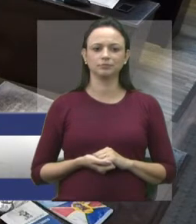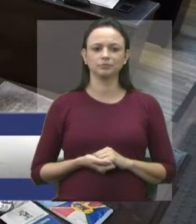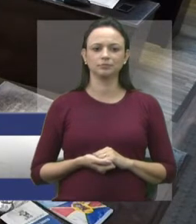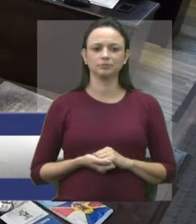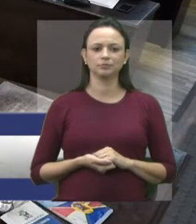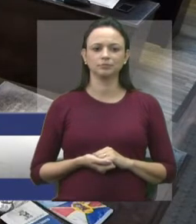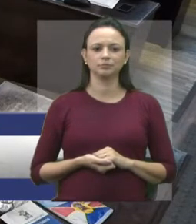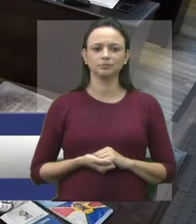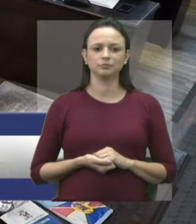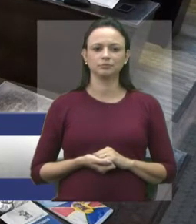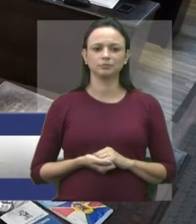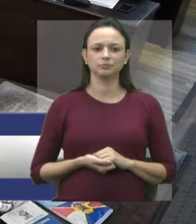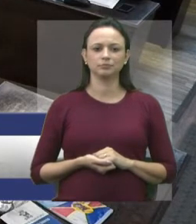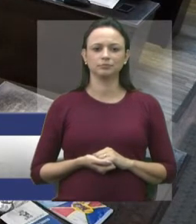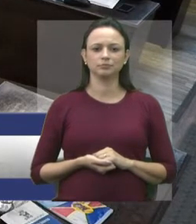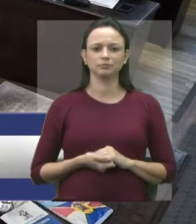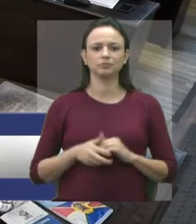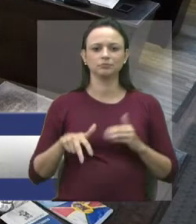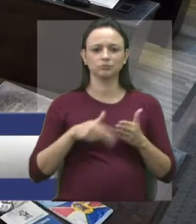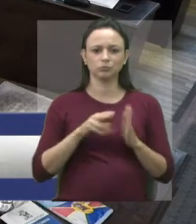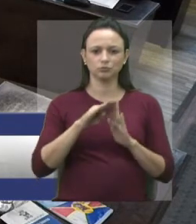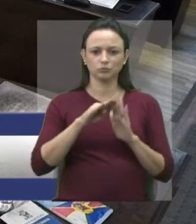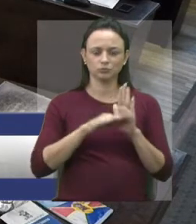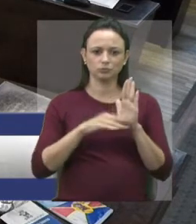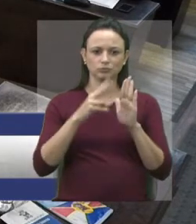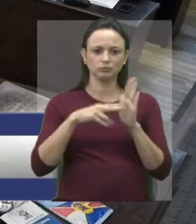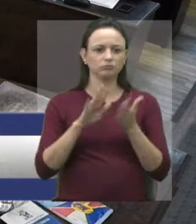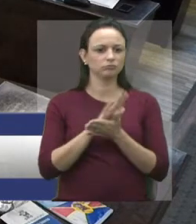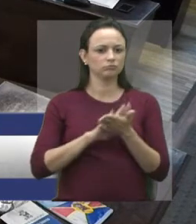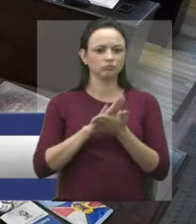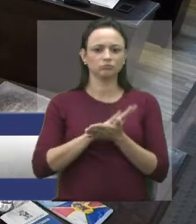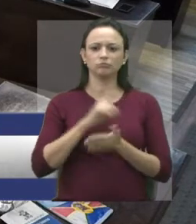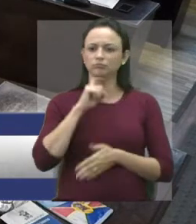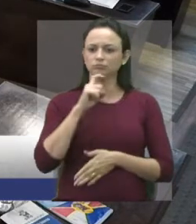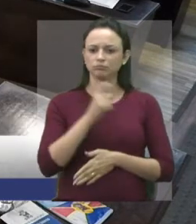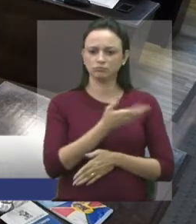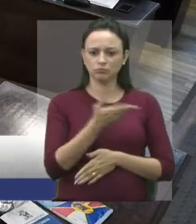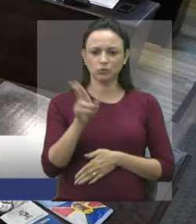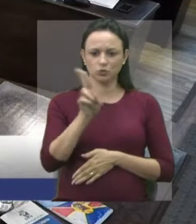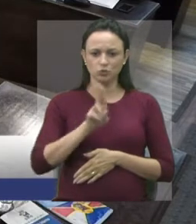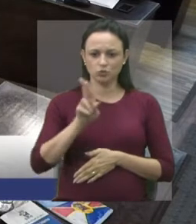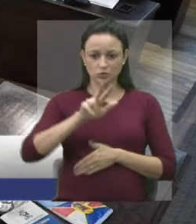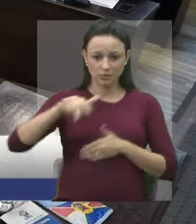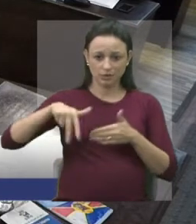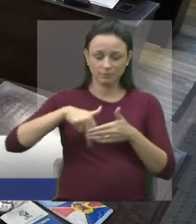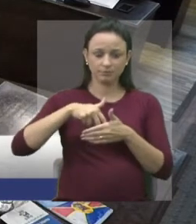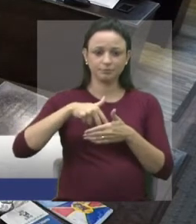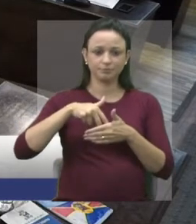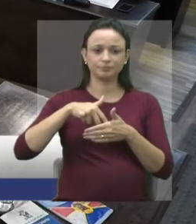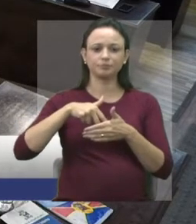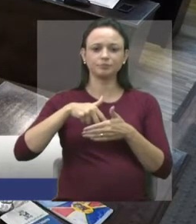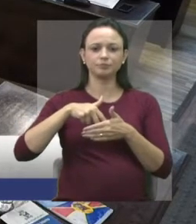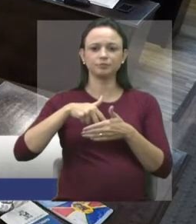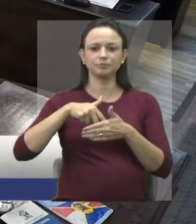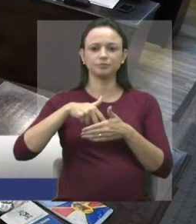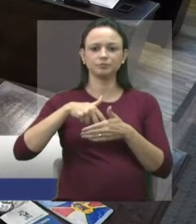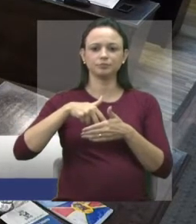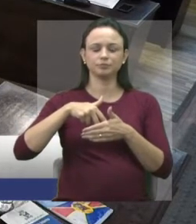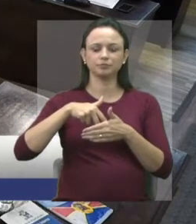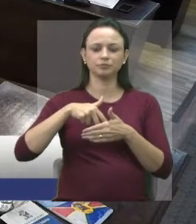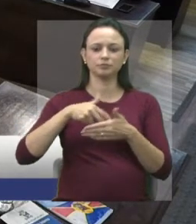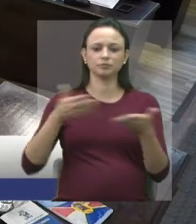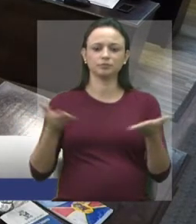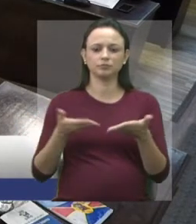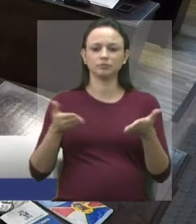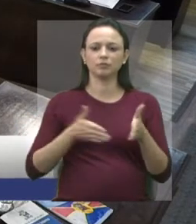A palavra continua dentro do expediente. Ninguém mais desejando fazer uso da palavra.